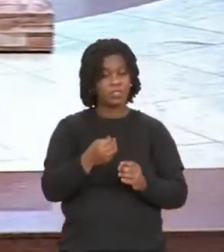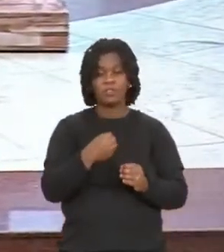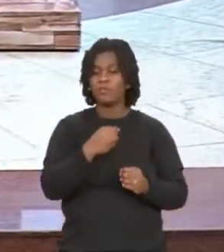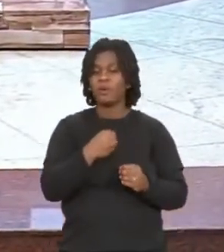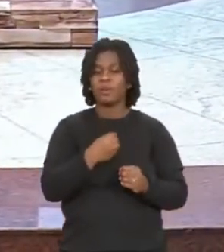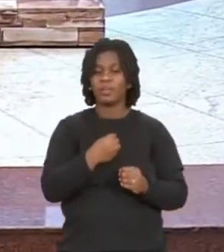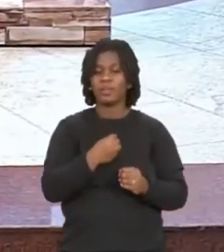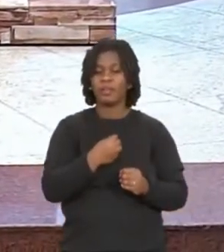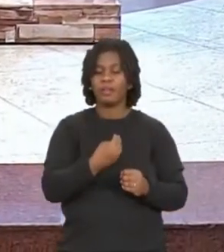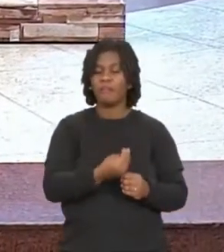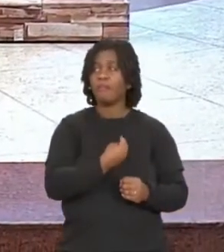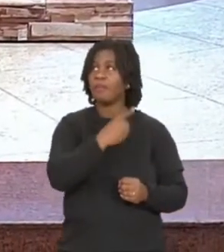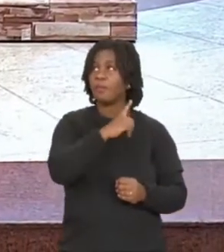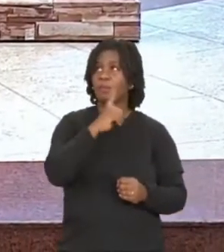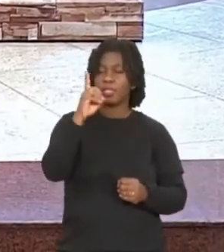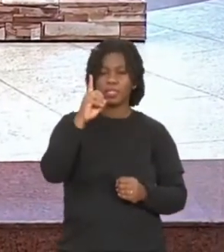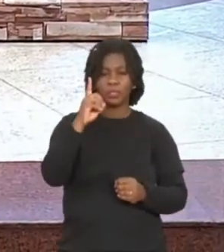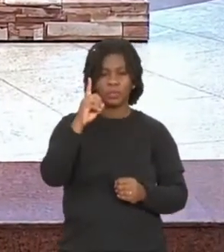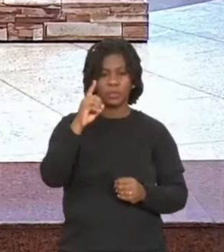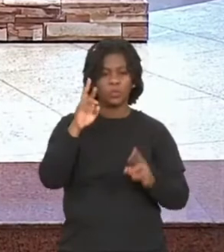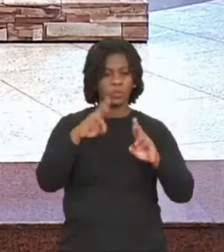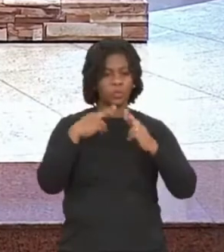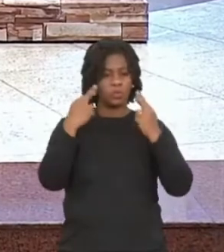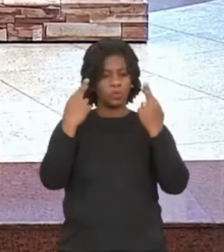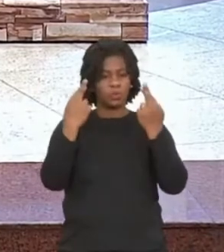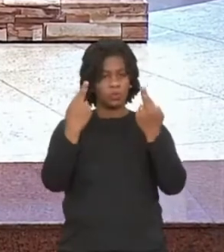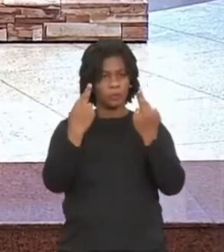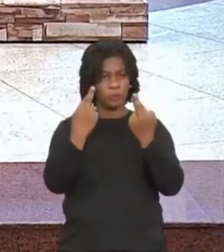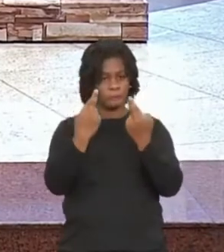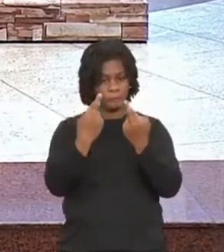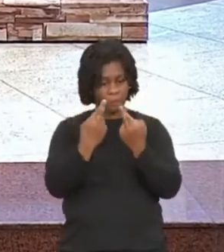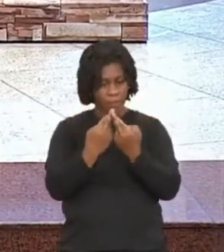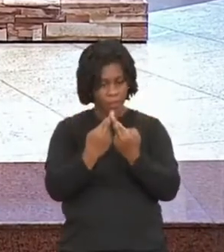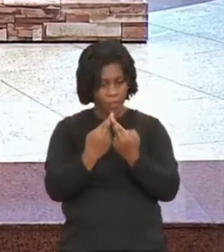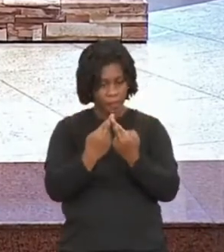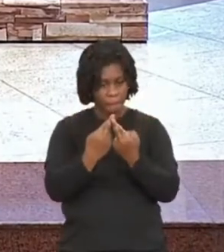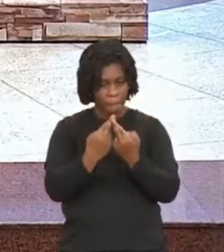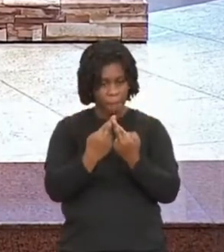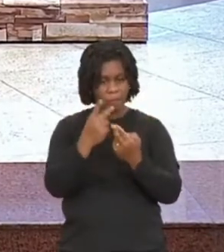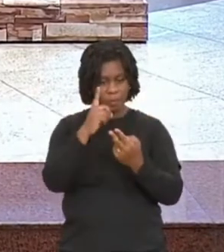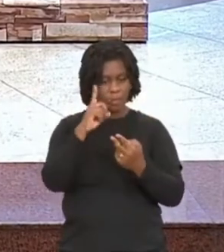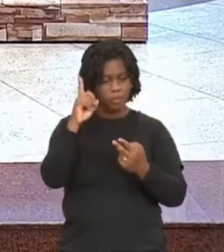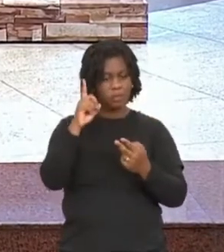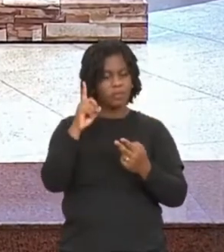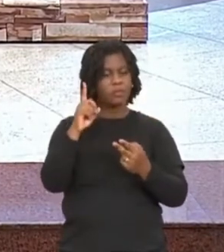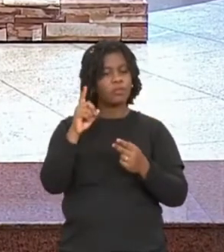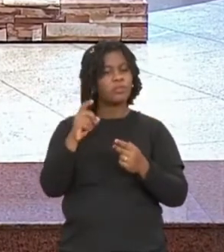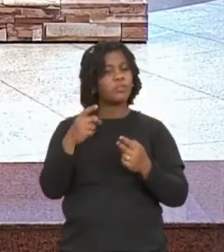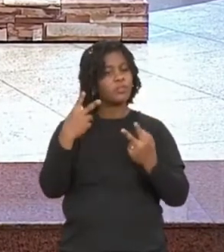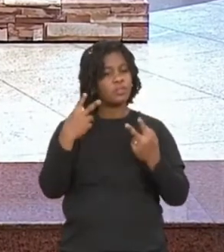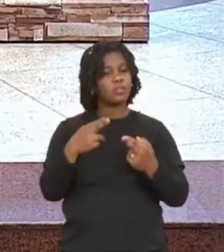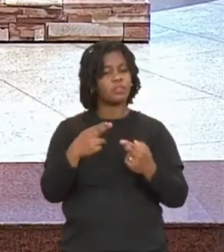caindo na terra não morrer, fica ele só. Deus não vai ficar com você.